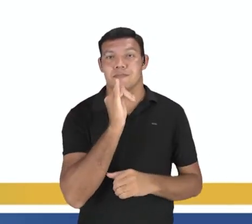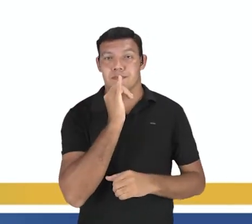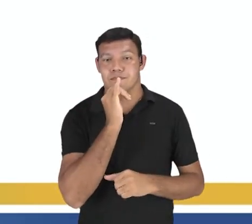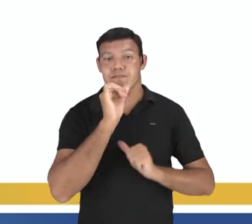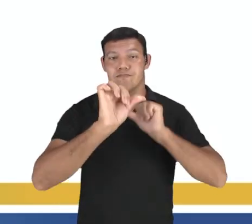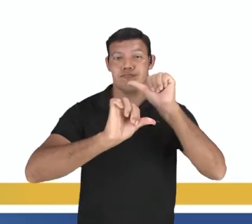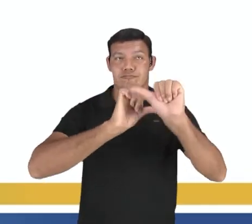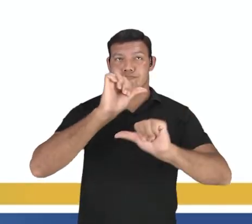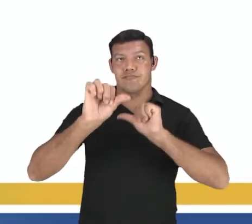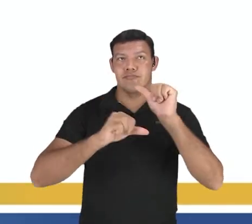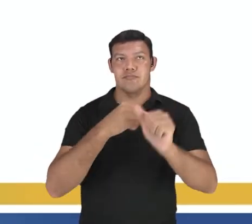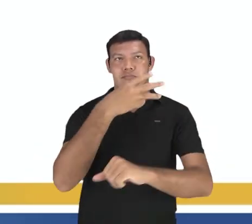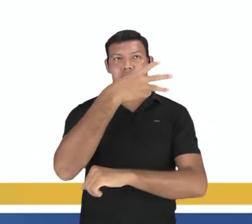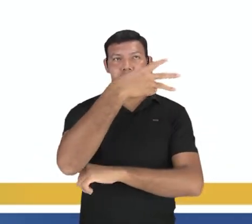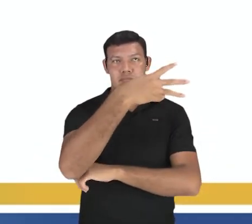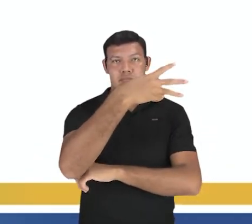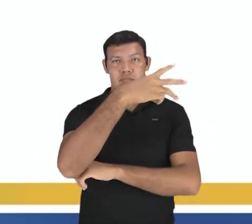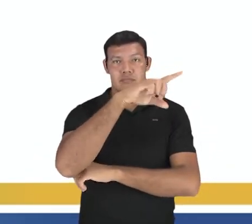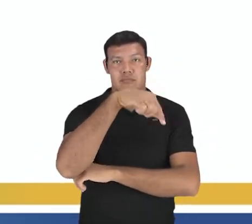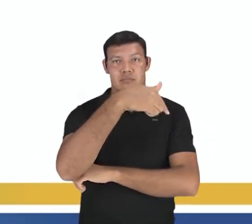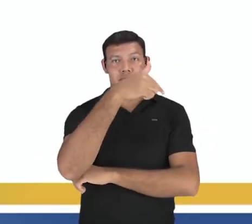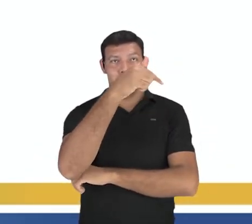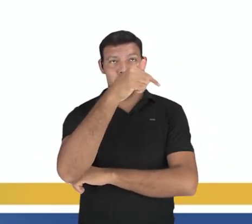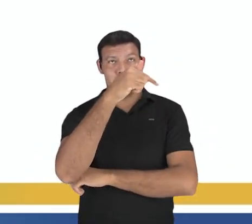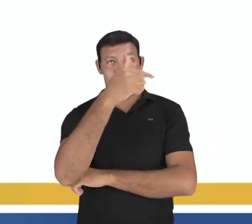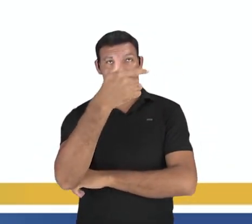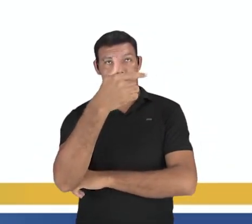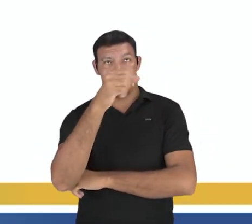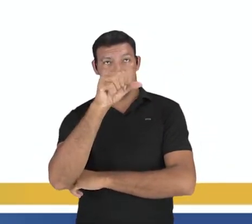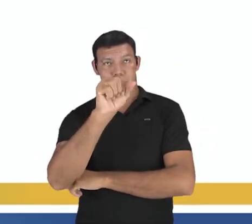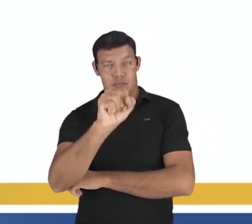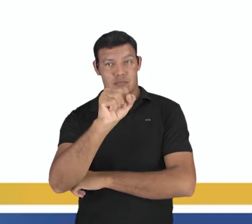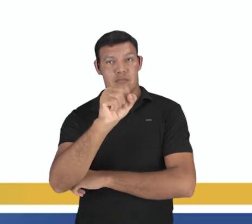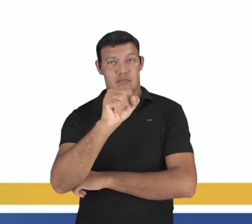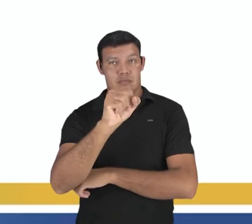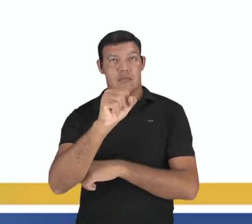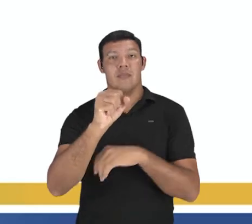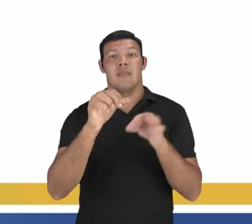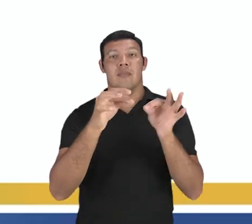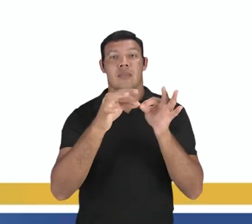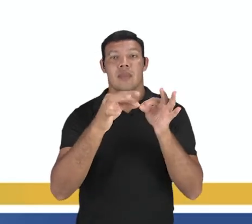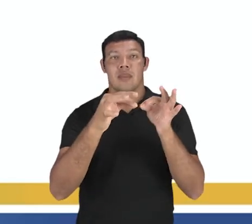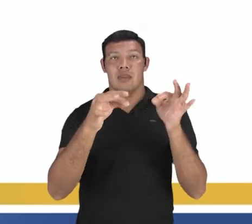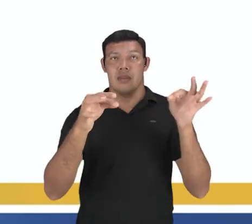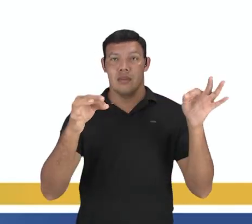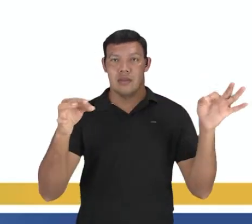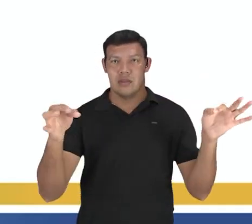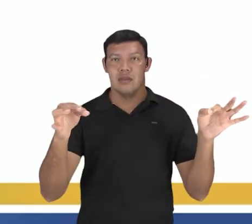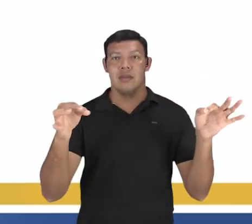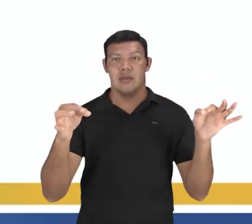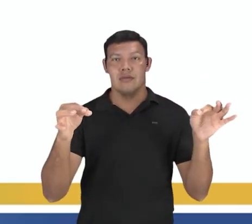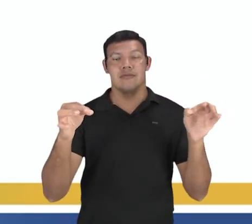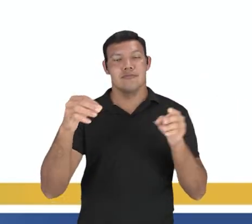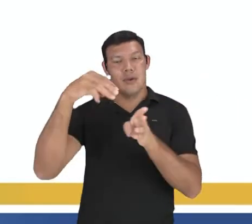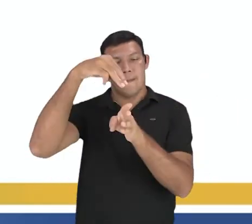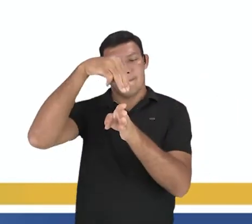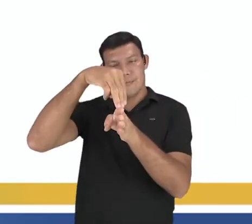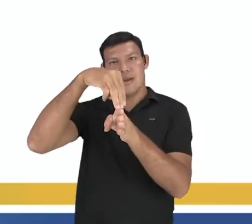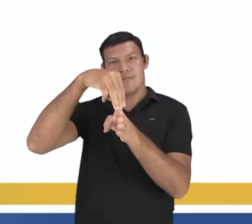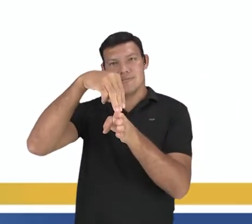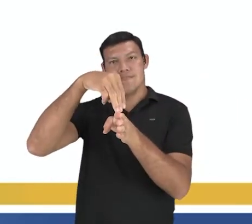eu quero transformar o número 3 inteiros 728 milésimos de metros em centímetros